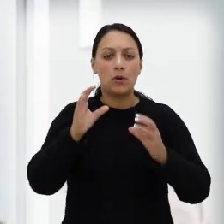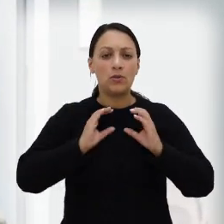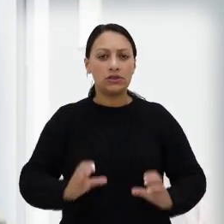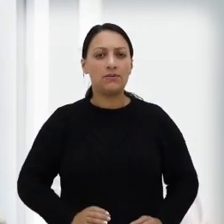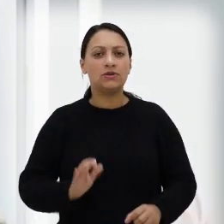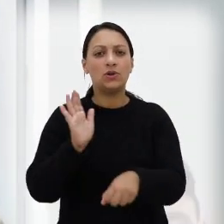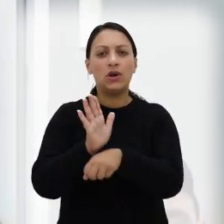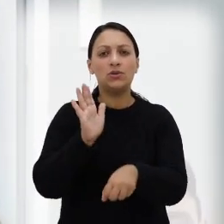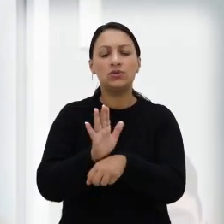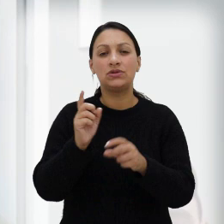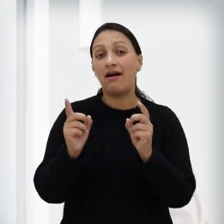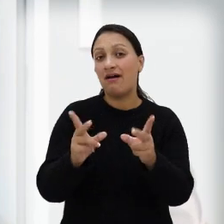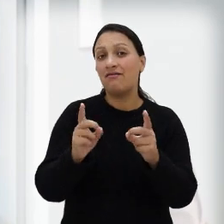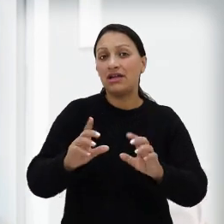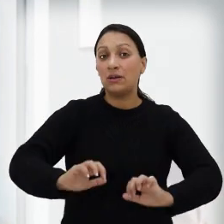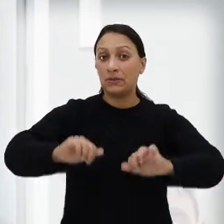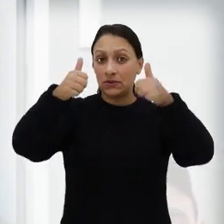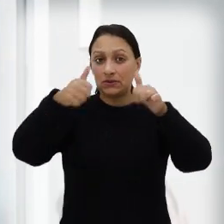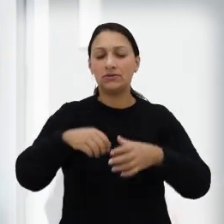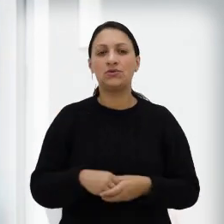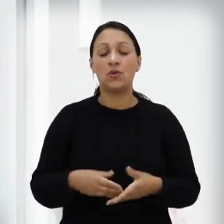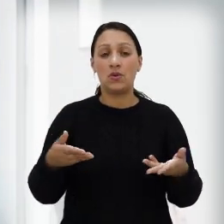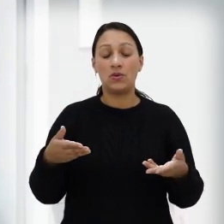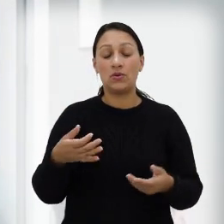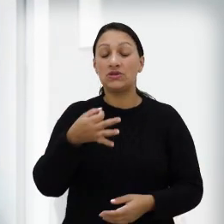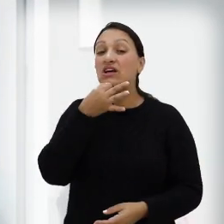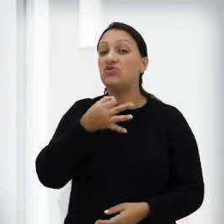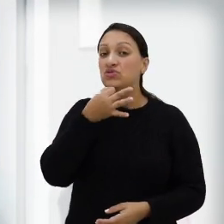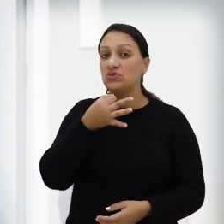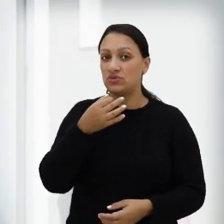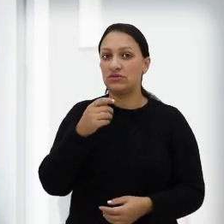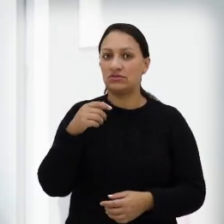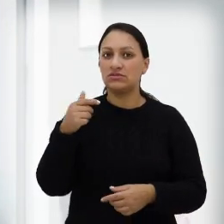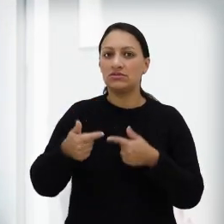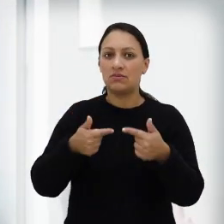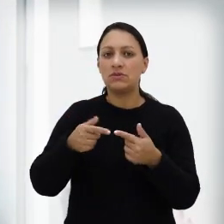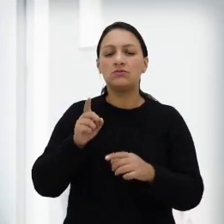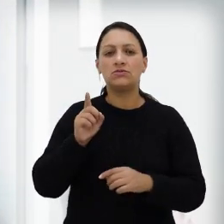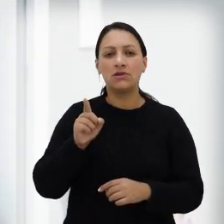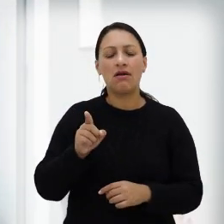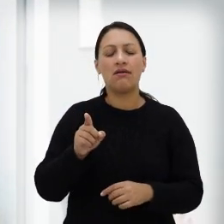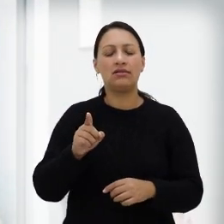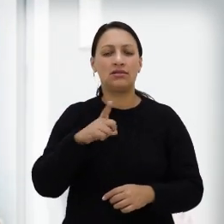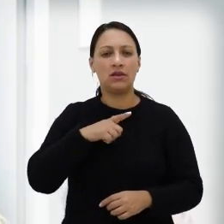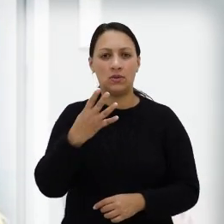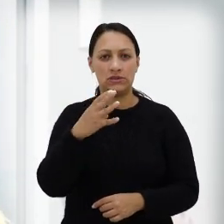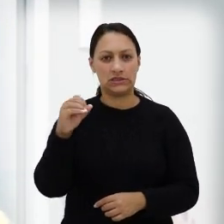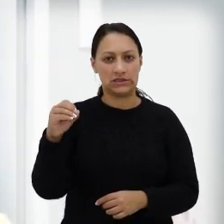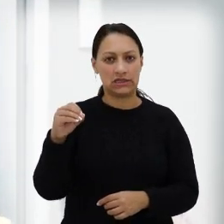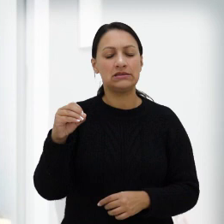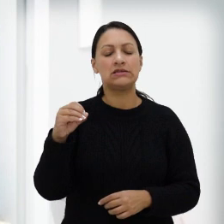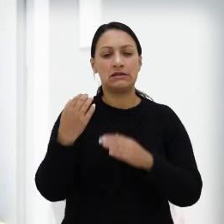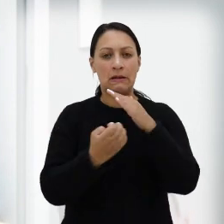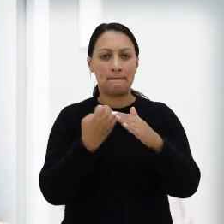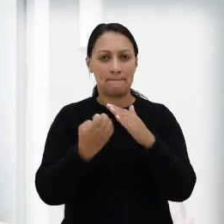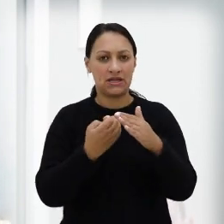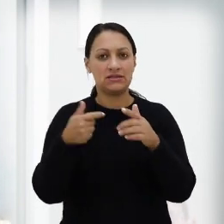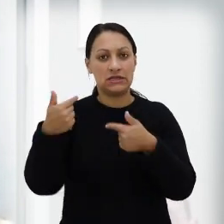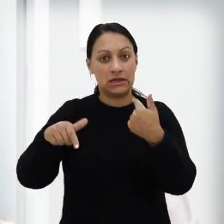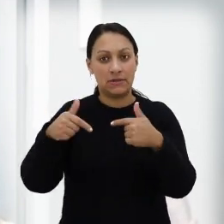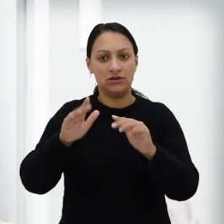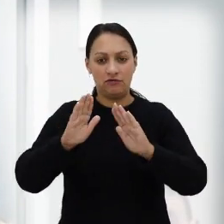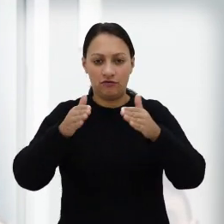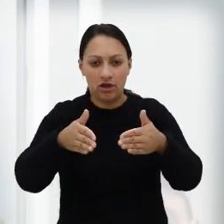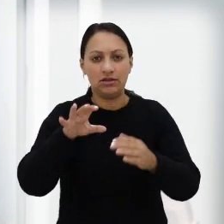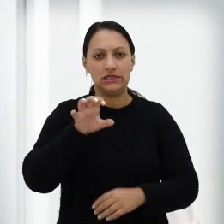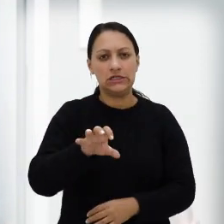vendas. Então, hoje a gente já estamos de Caxias do Sul, nós já estamos aí em 400 empresas hoje, né, trabalhando focado nisso, temos